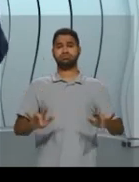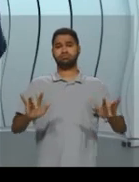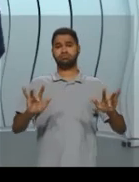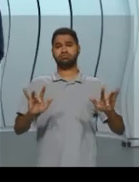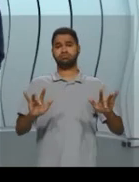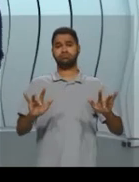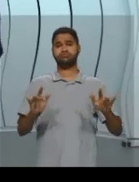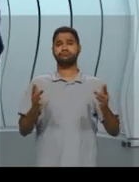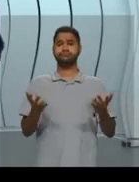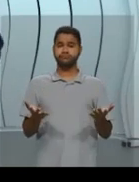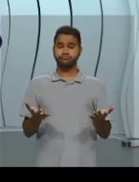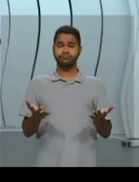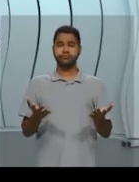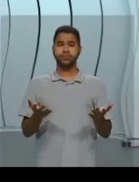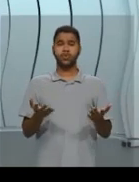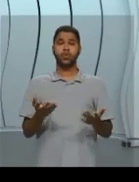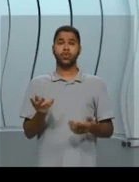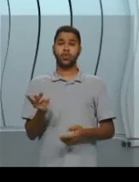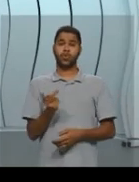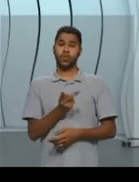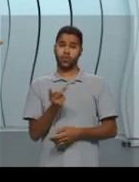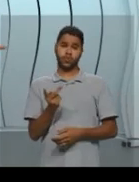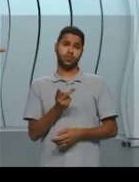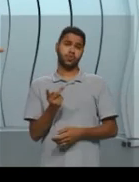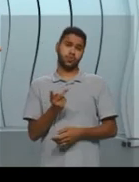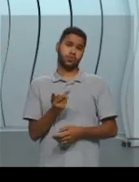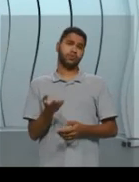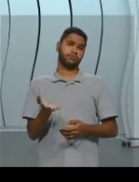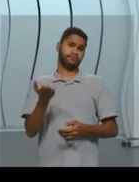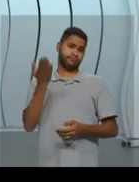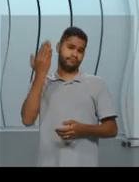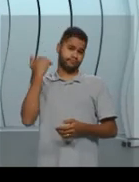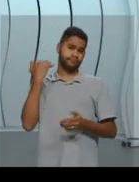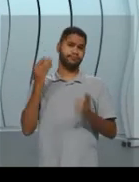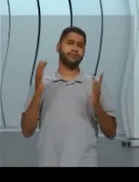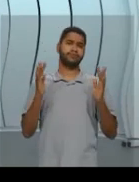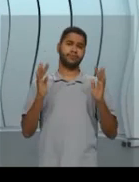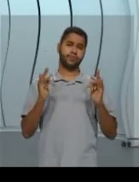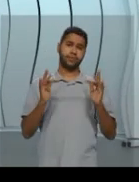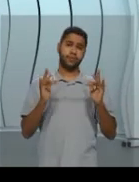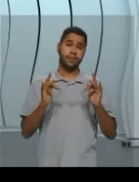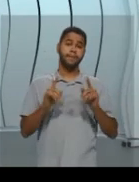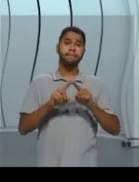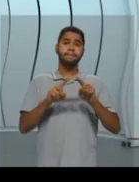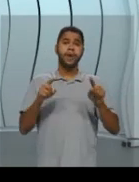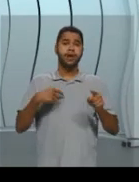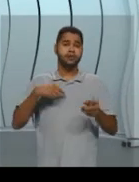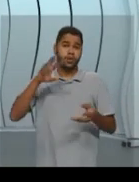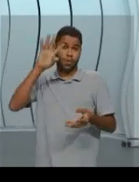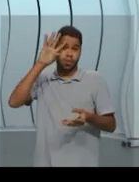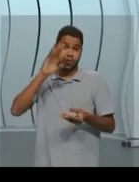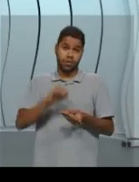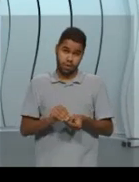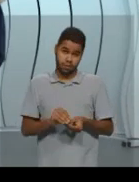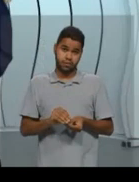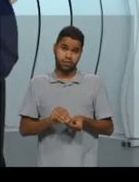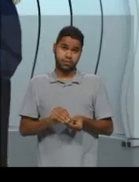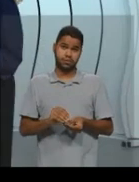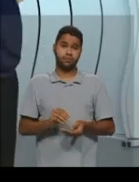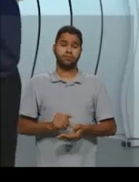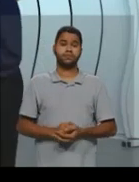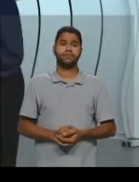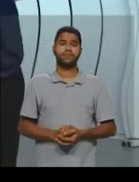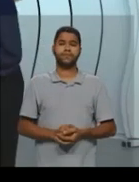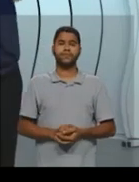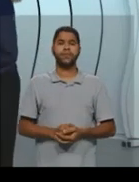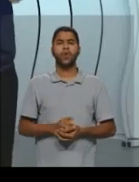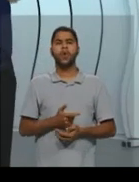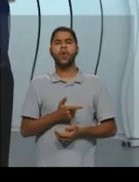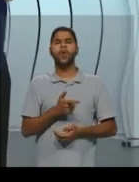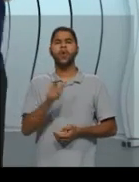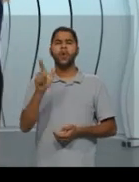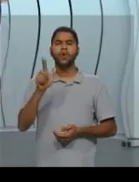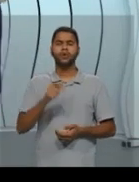implícito que a Fernanda e o Mariano eram namorados, né? Mas eu deduzi. Olha